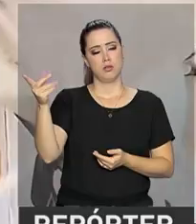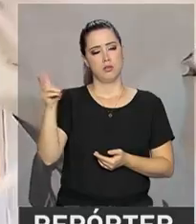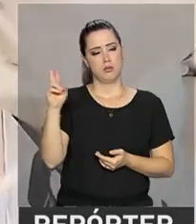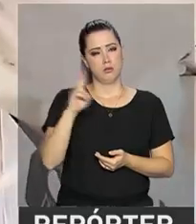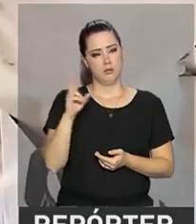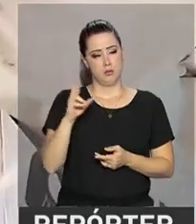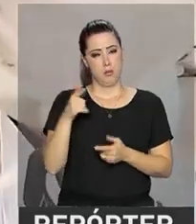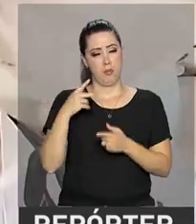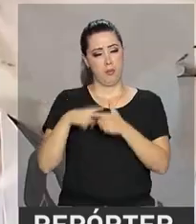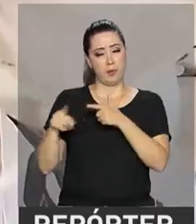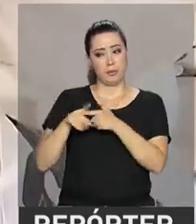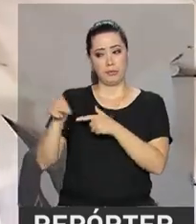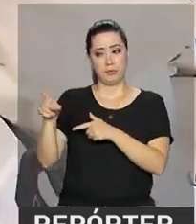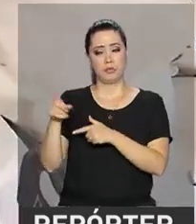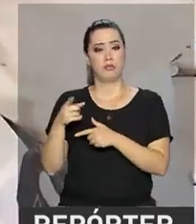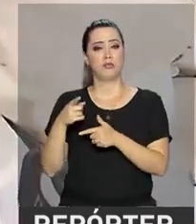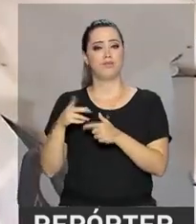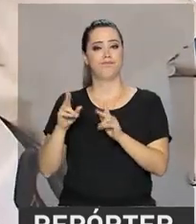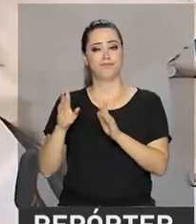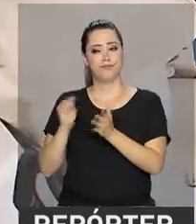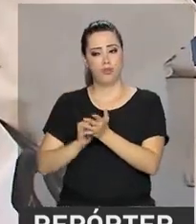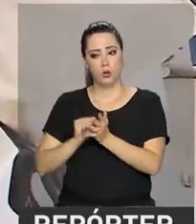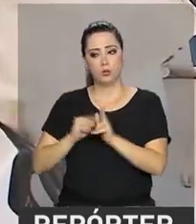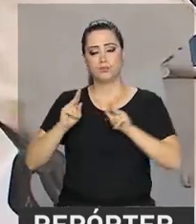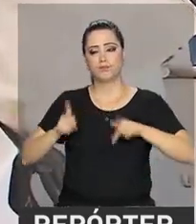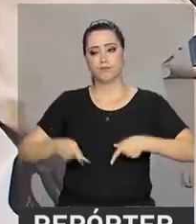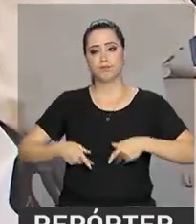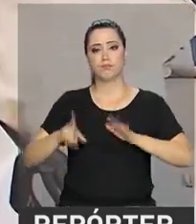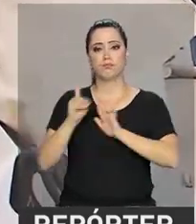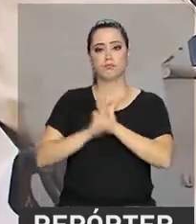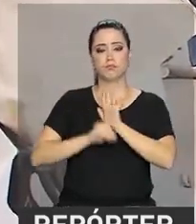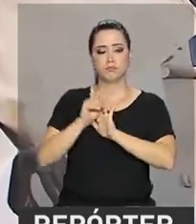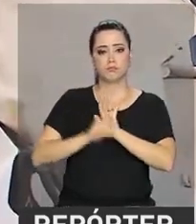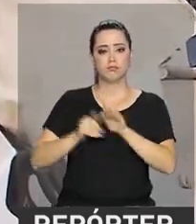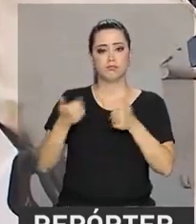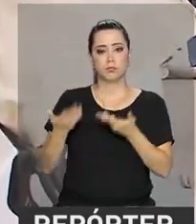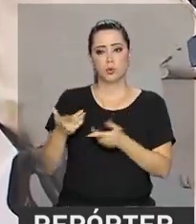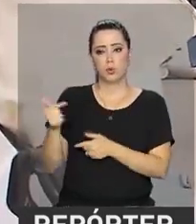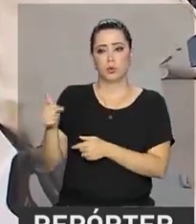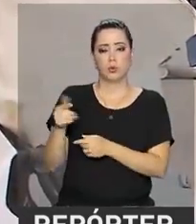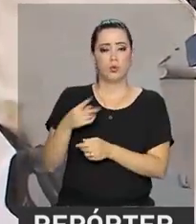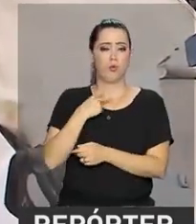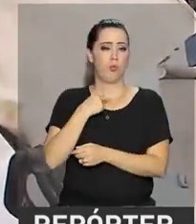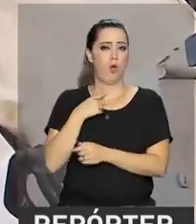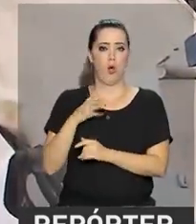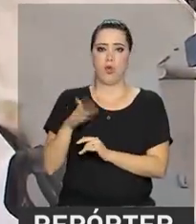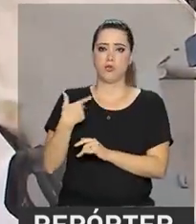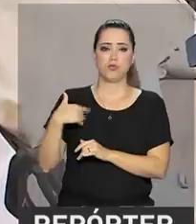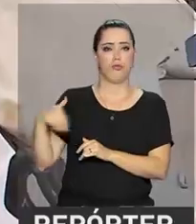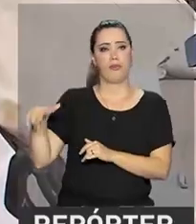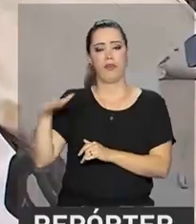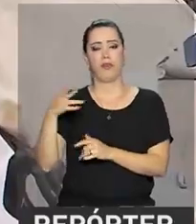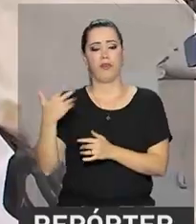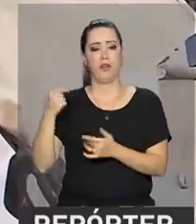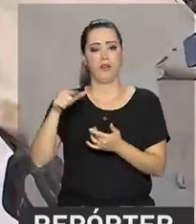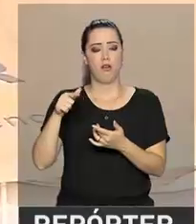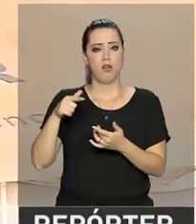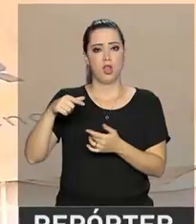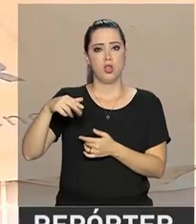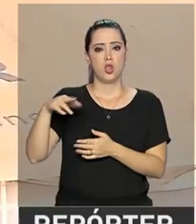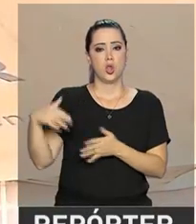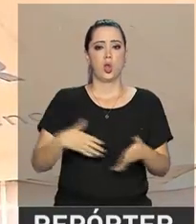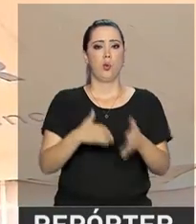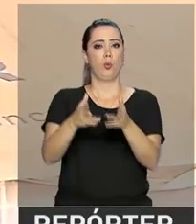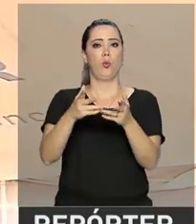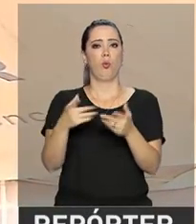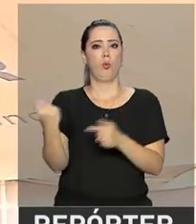que tem no país vizinho, o destaque é a Venezuela, para que eles não fiquem nas ruas das cidades de Roraima, para que